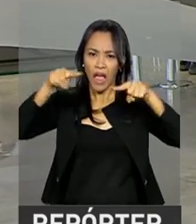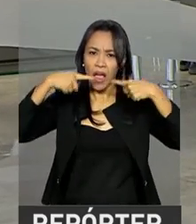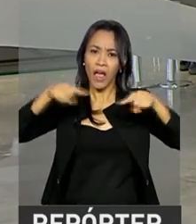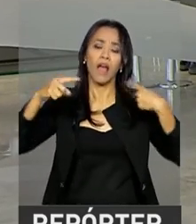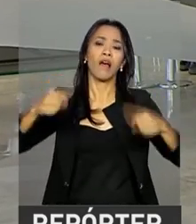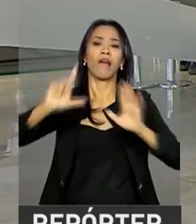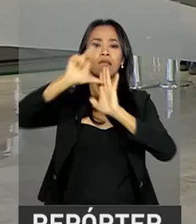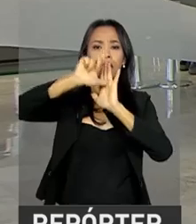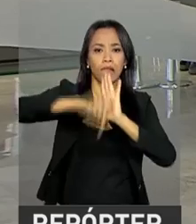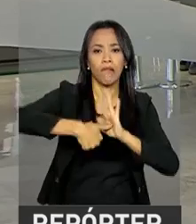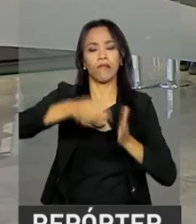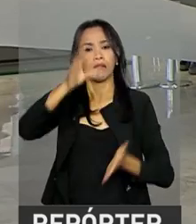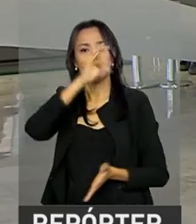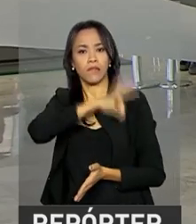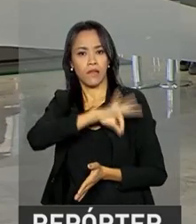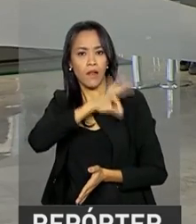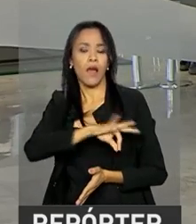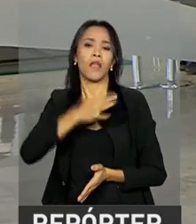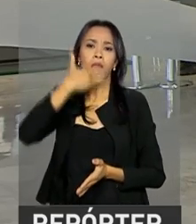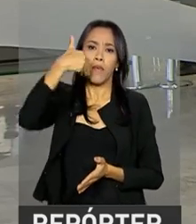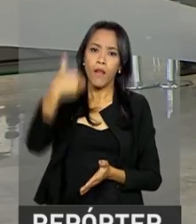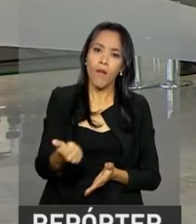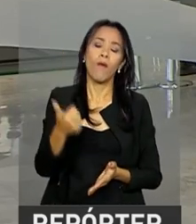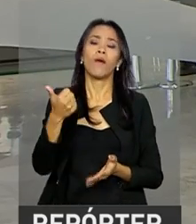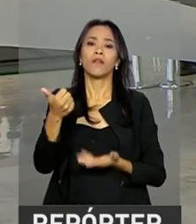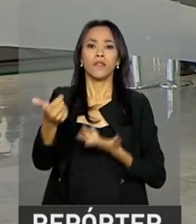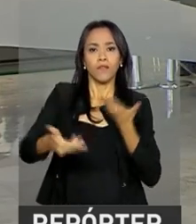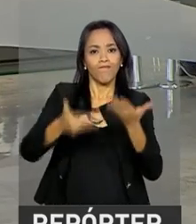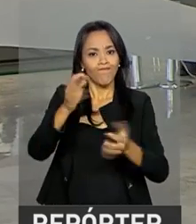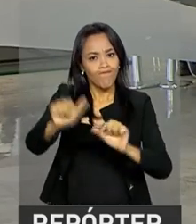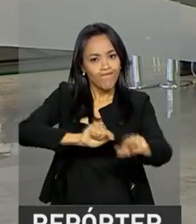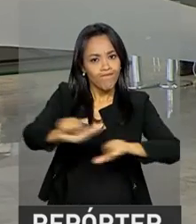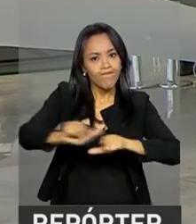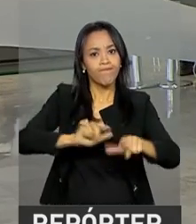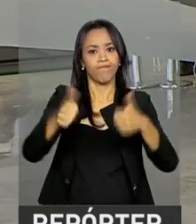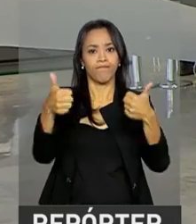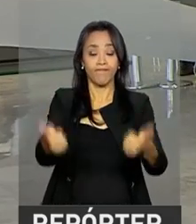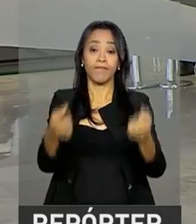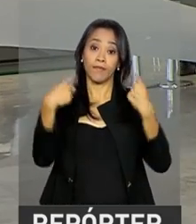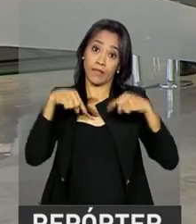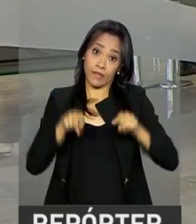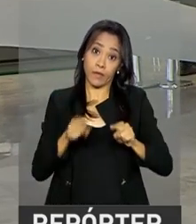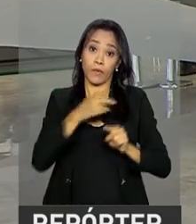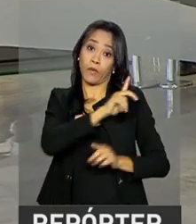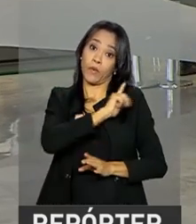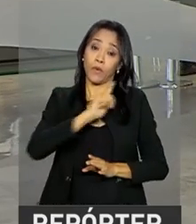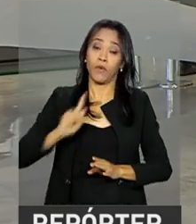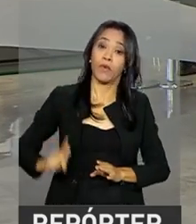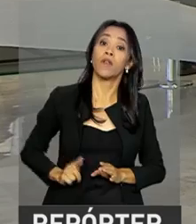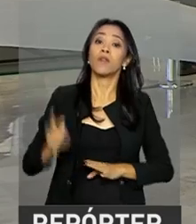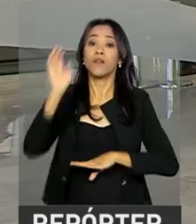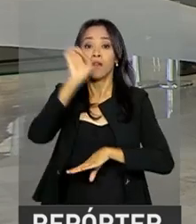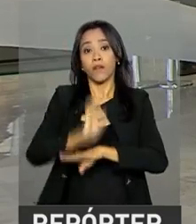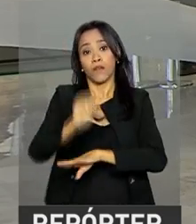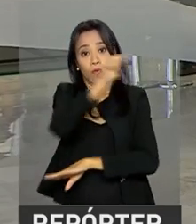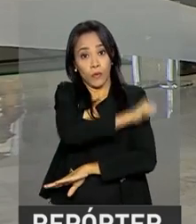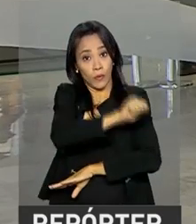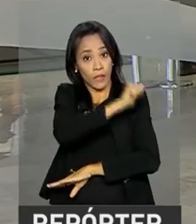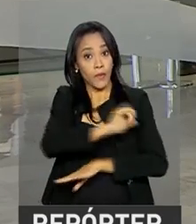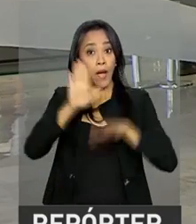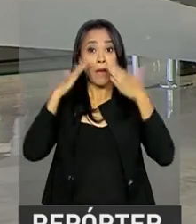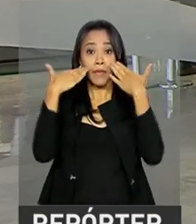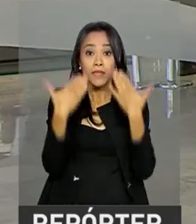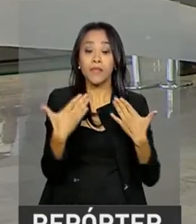atrasados e melhores condições de trabalho. O governador do Rio de Janeiro, Luiz Fernando Pezão,